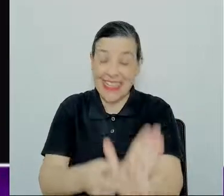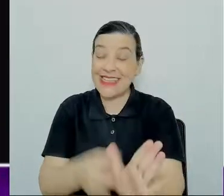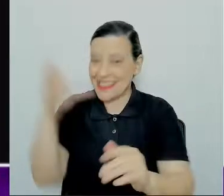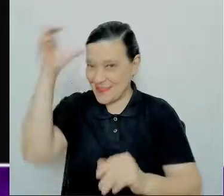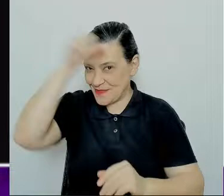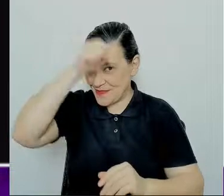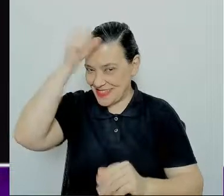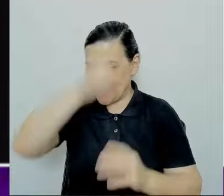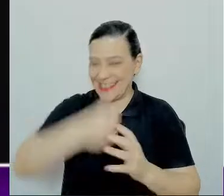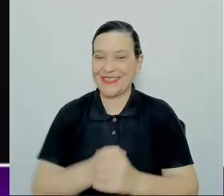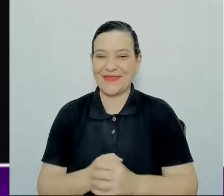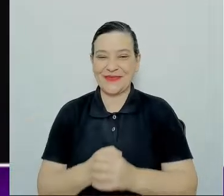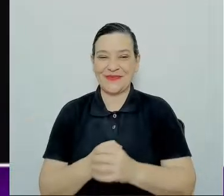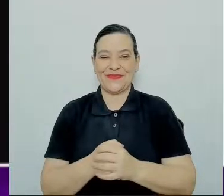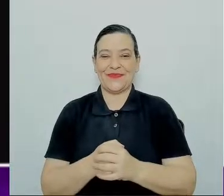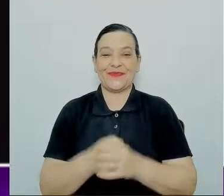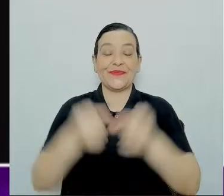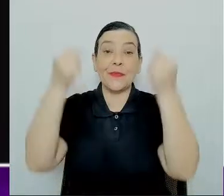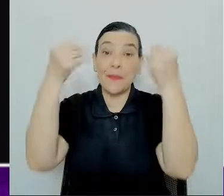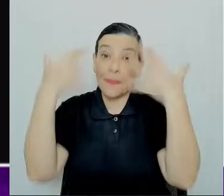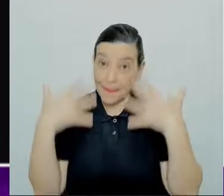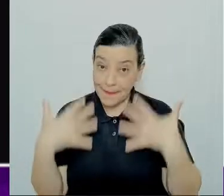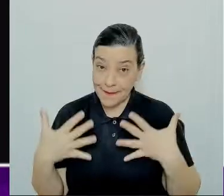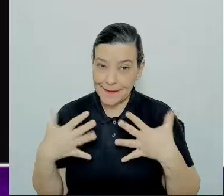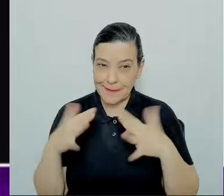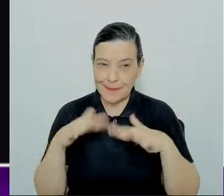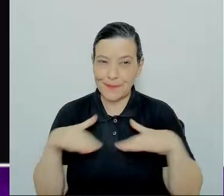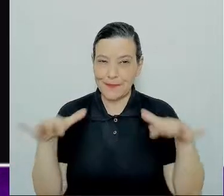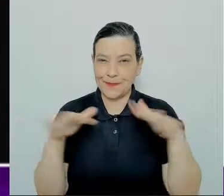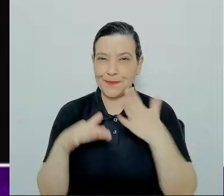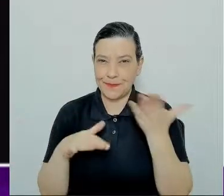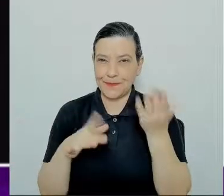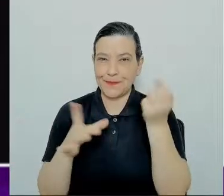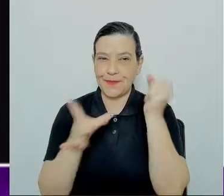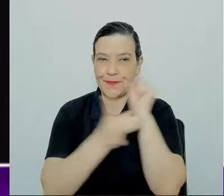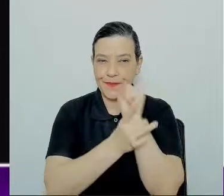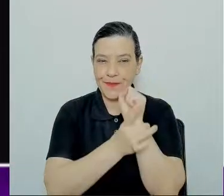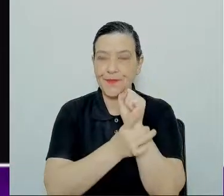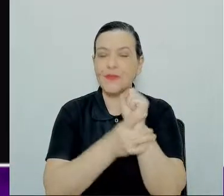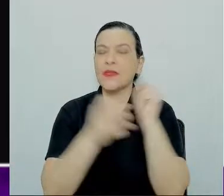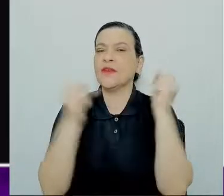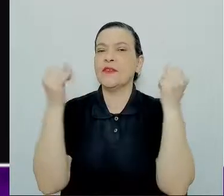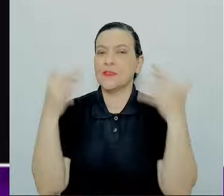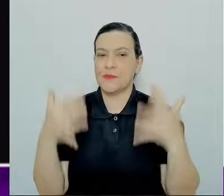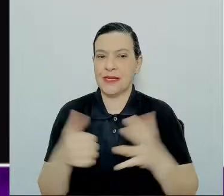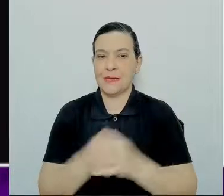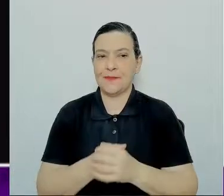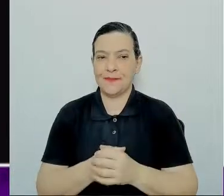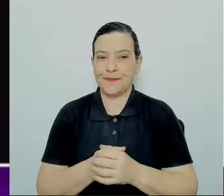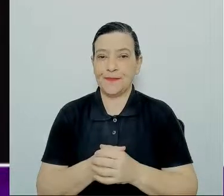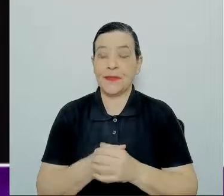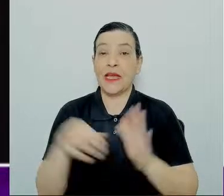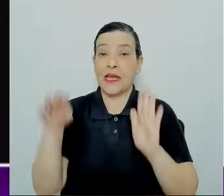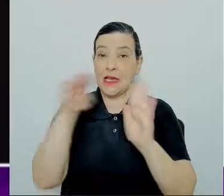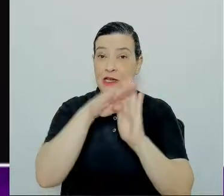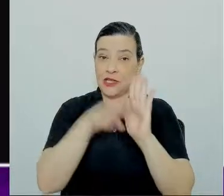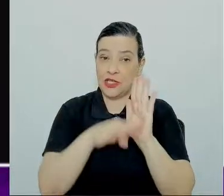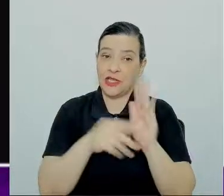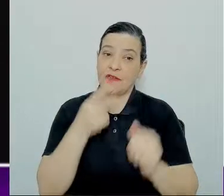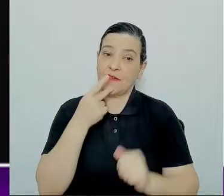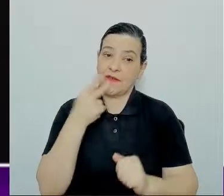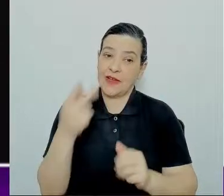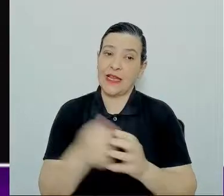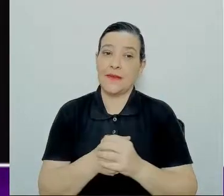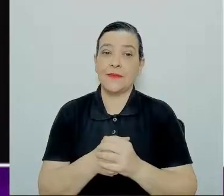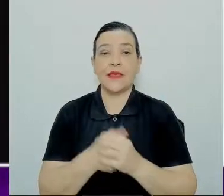conhecimento. Então, falando sobre essa parte de segurança, o que eu trago para vocês? Aqui na nossa agenda, a gente vai falar um pouco sobre a